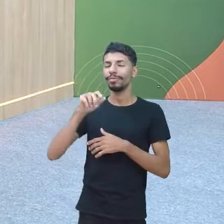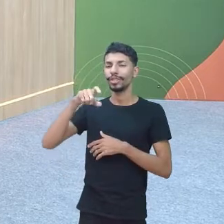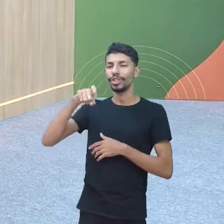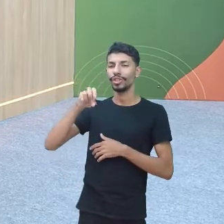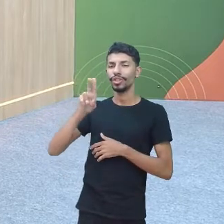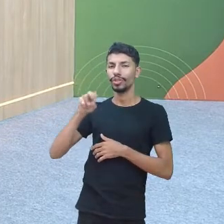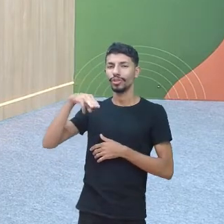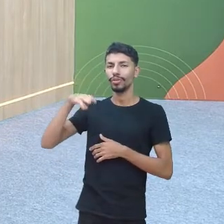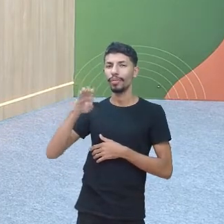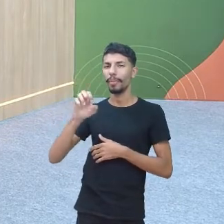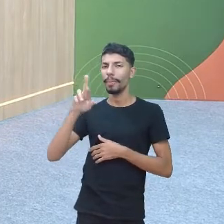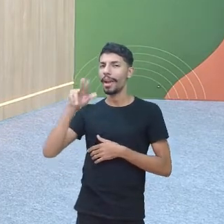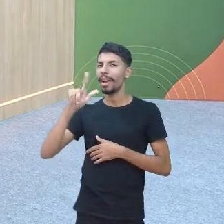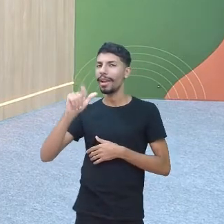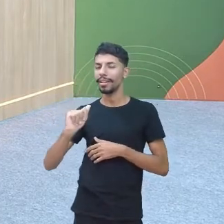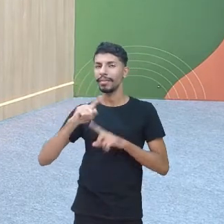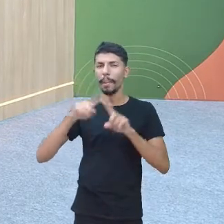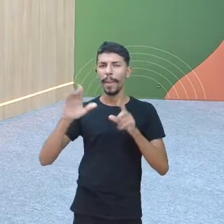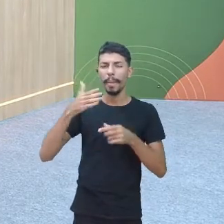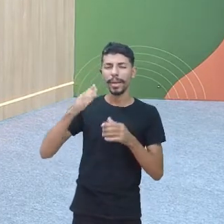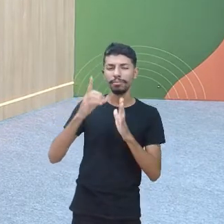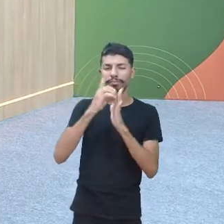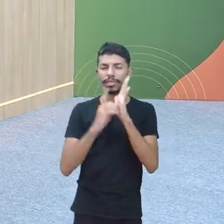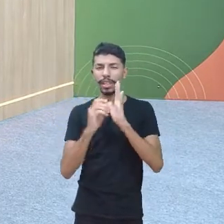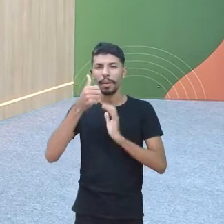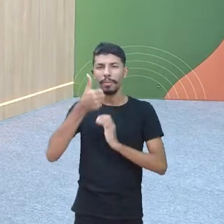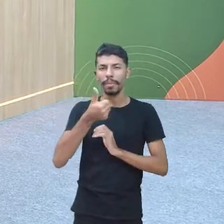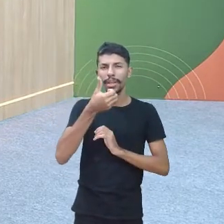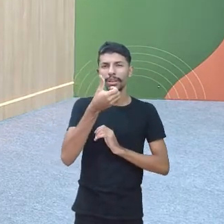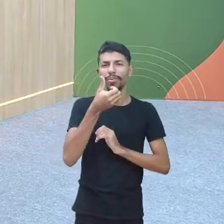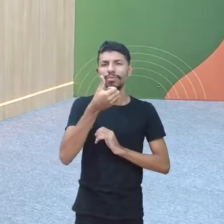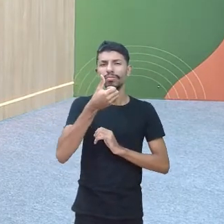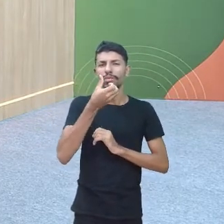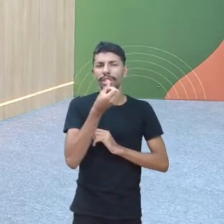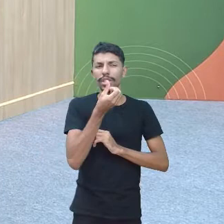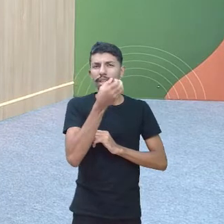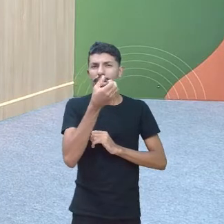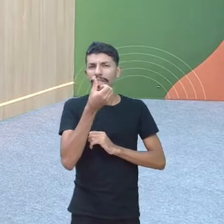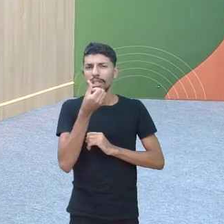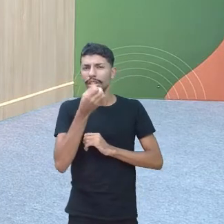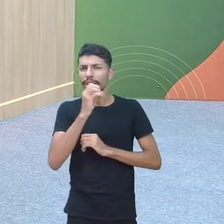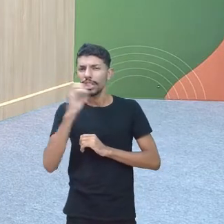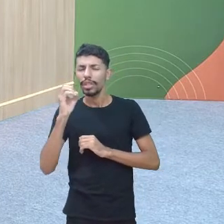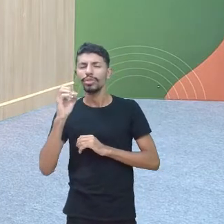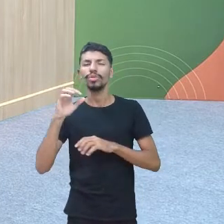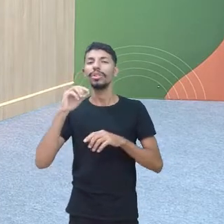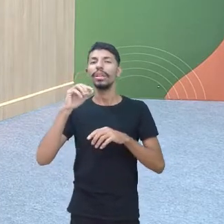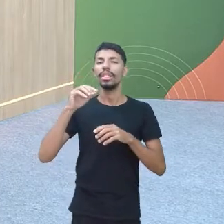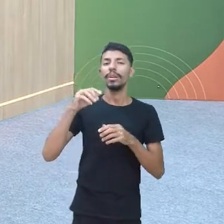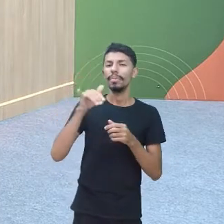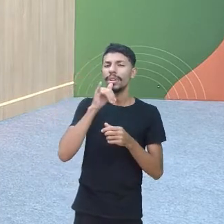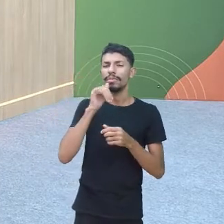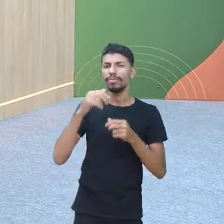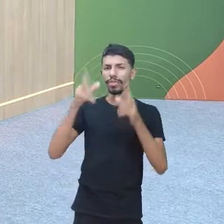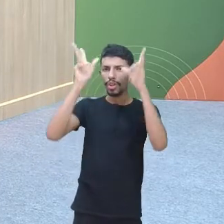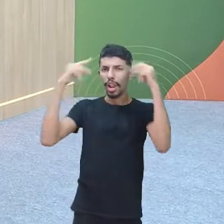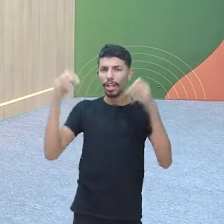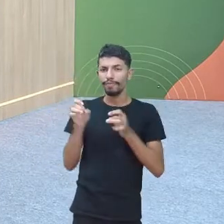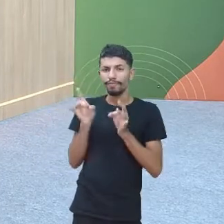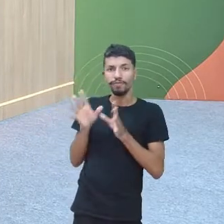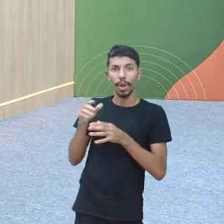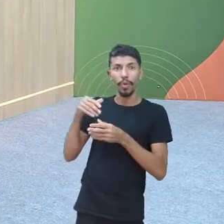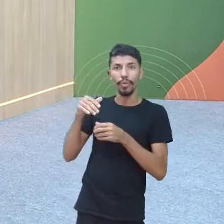na década de 1600, quando os pernambucanos expulsaram os holandeses, e aí depois eles queriam